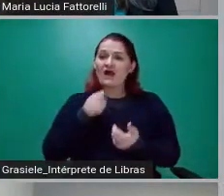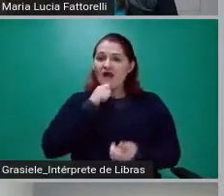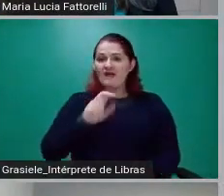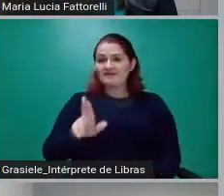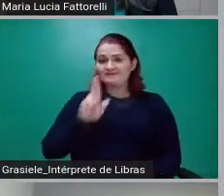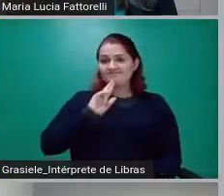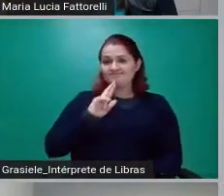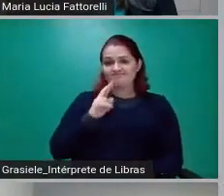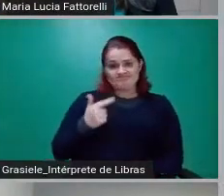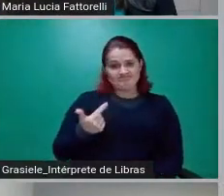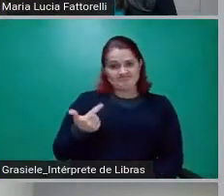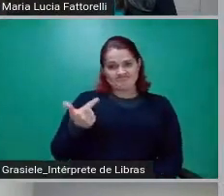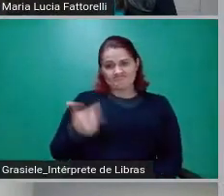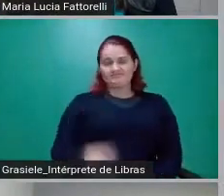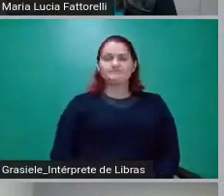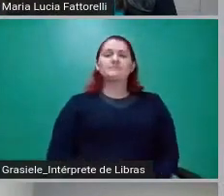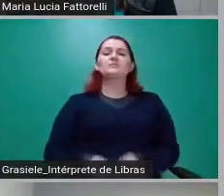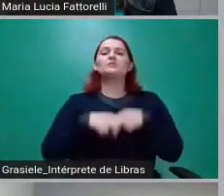Neste sentido,